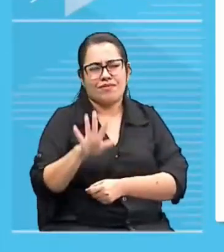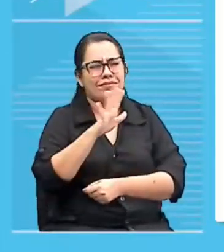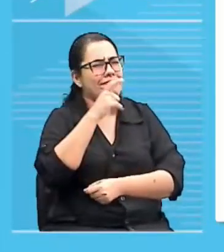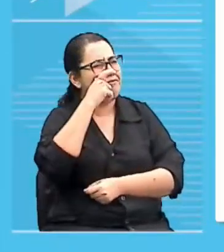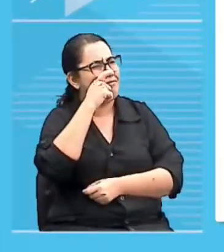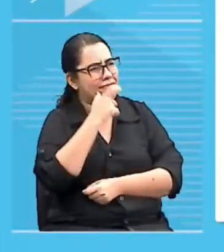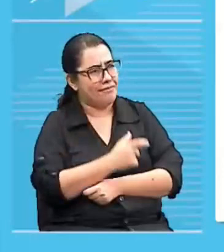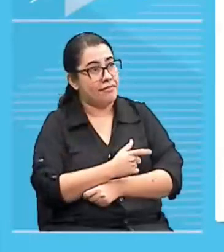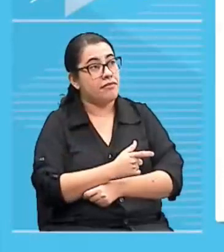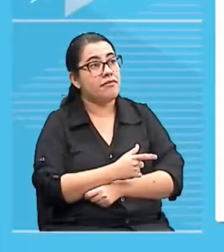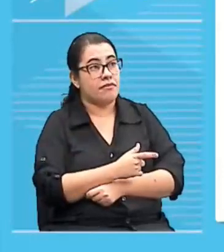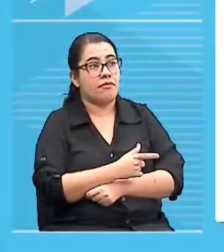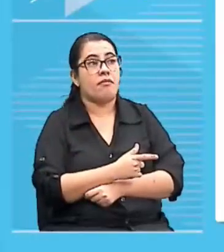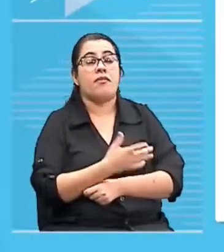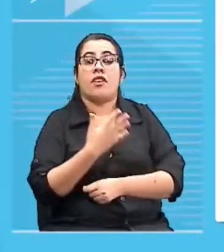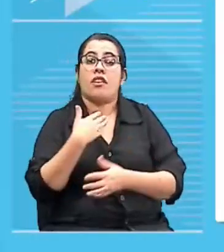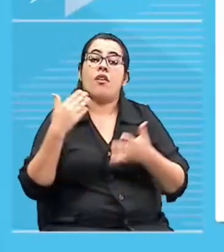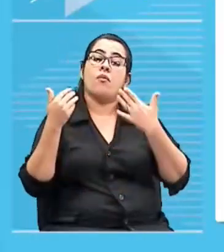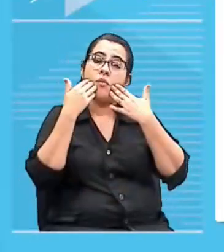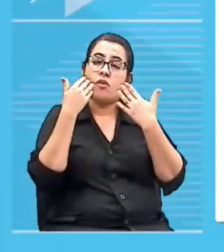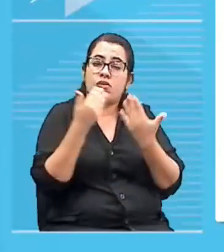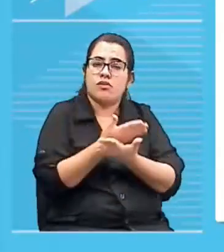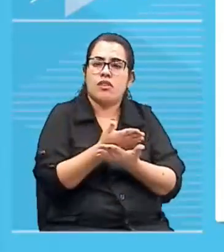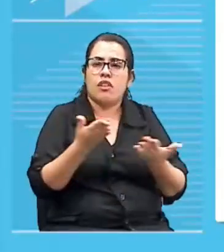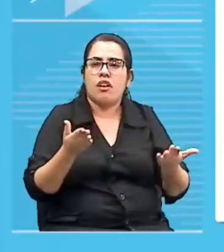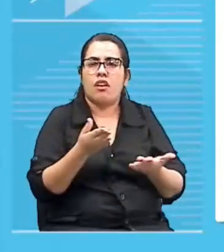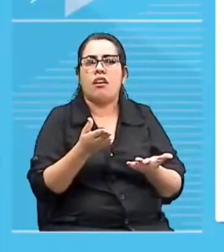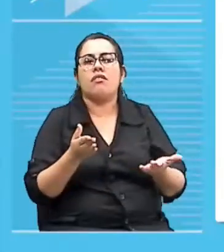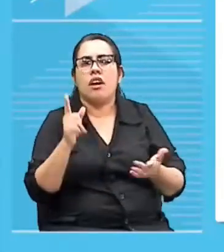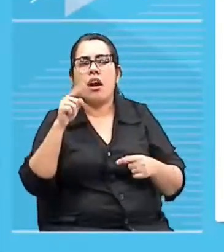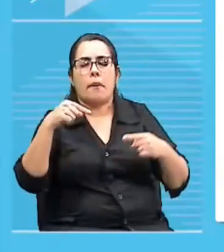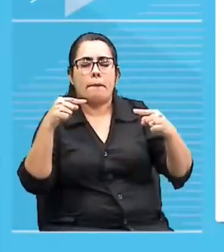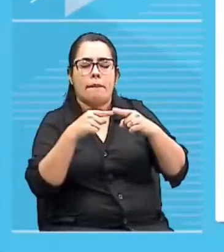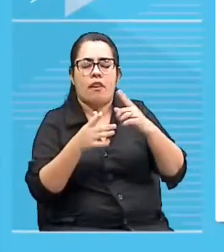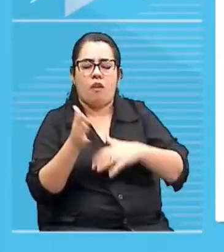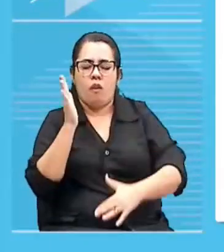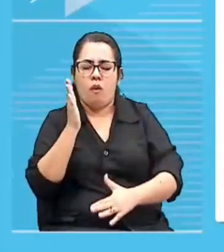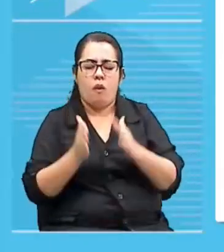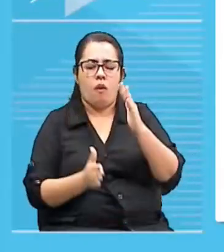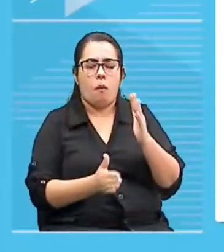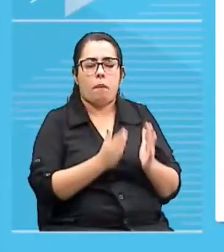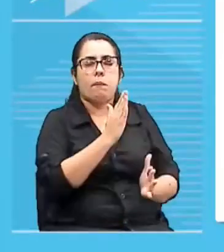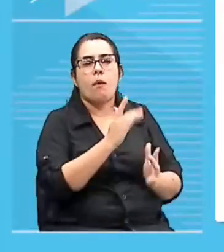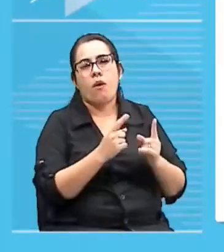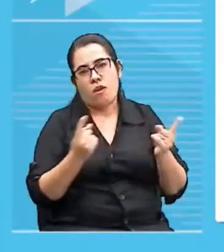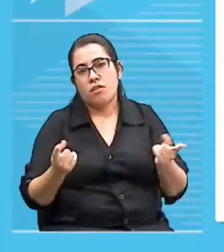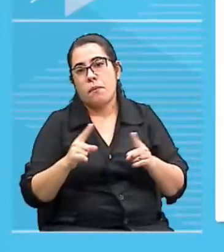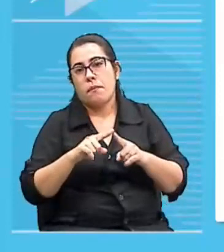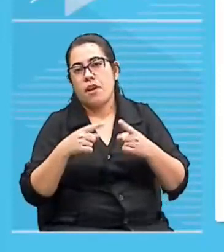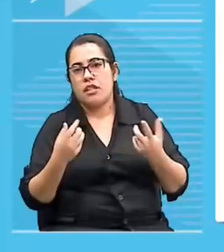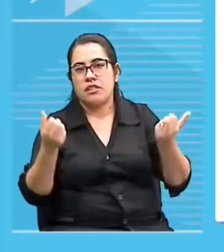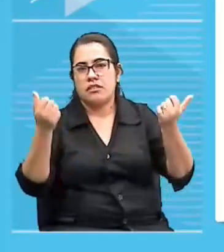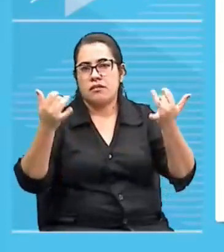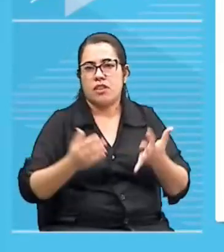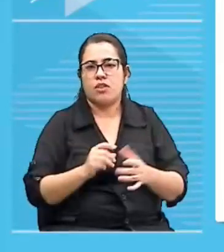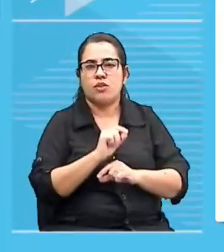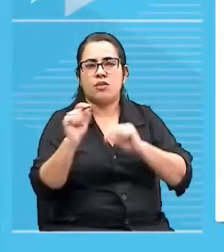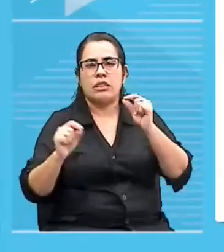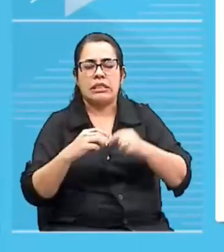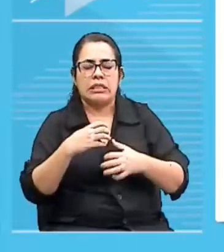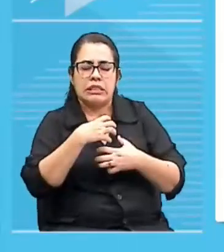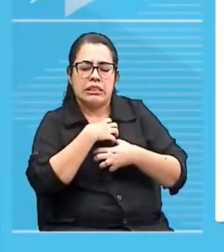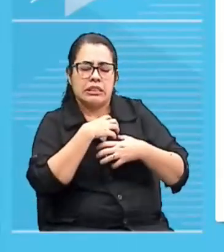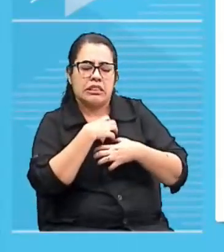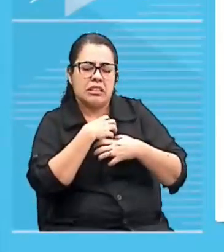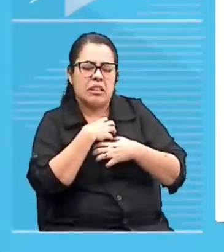muito interessante. Eu tentei trazer para vocês alguns exemplos da robótica, mas tirando um pouco aquele sentimento